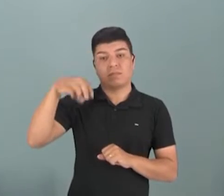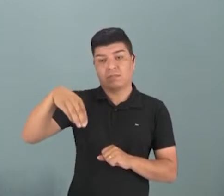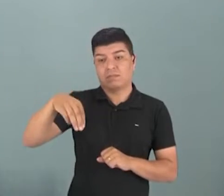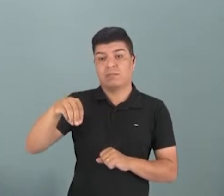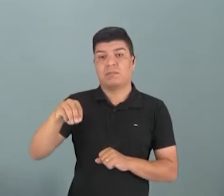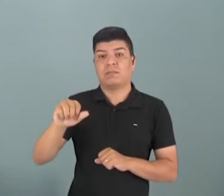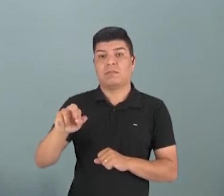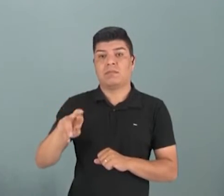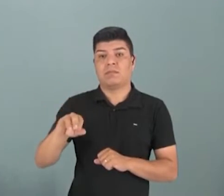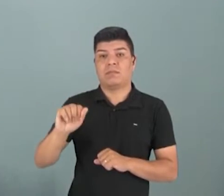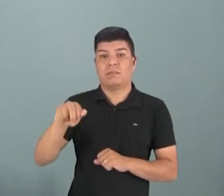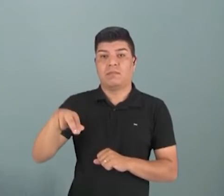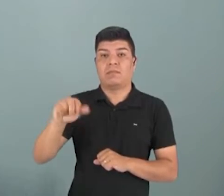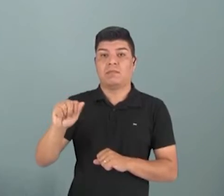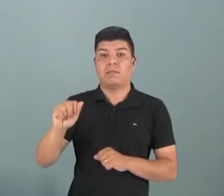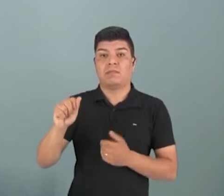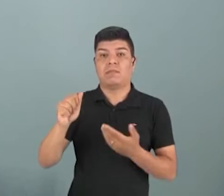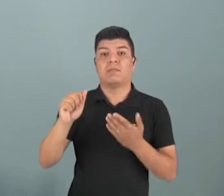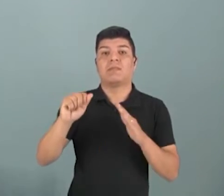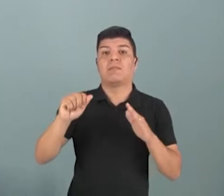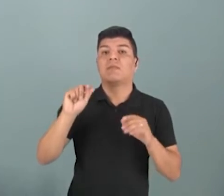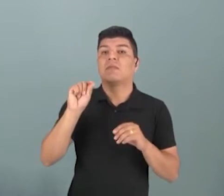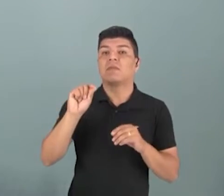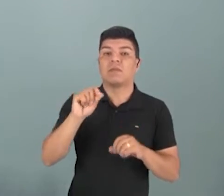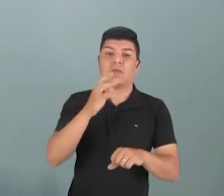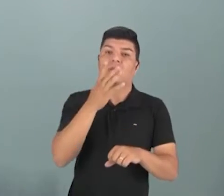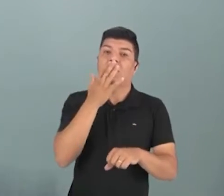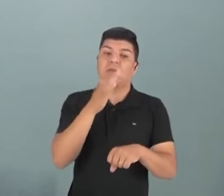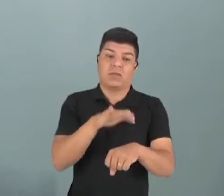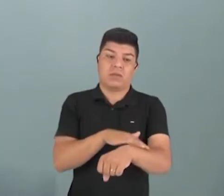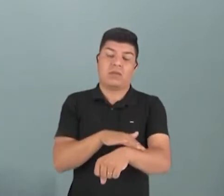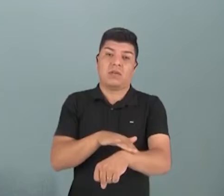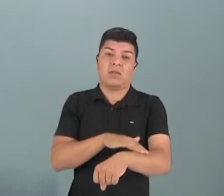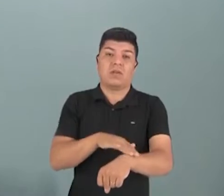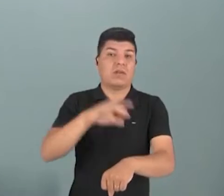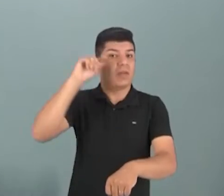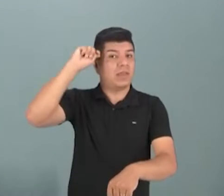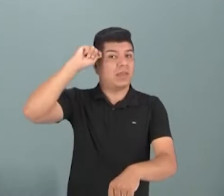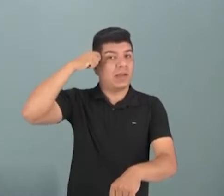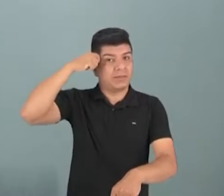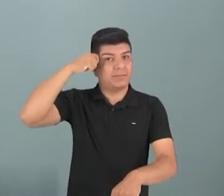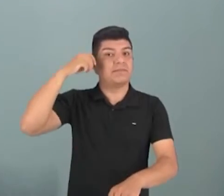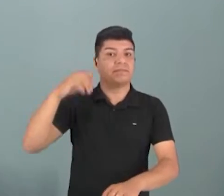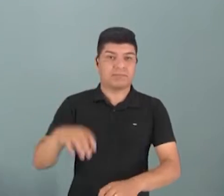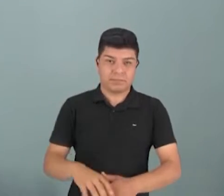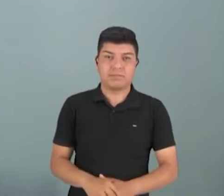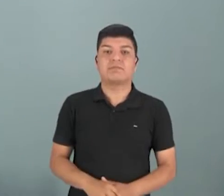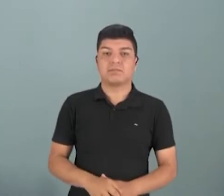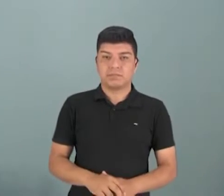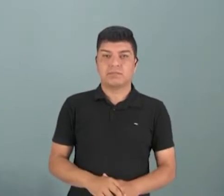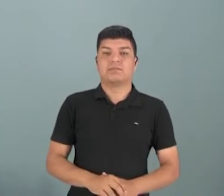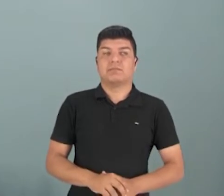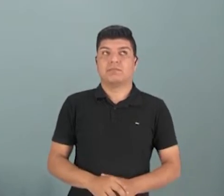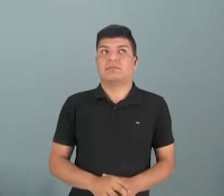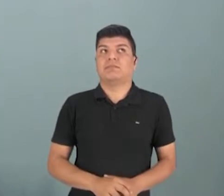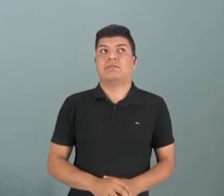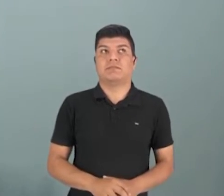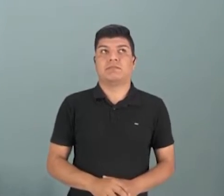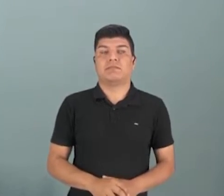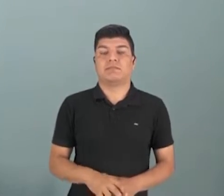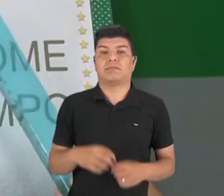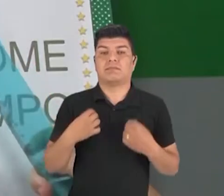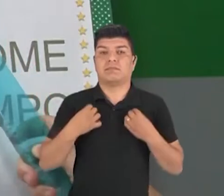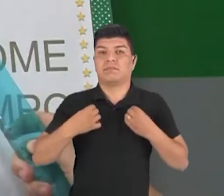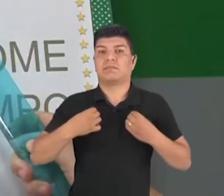ela é negra a cor da sua pele é negra esse mesmo